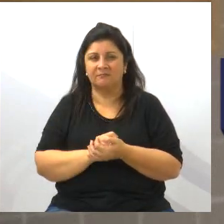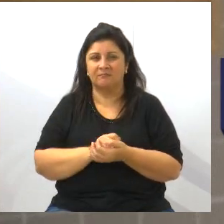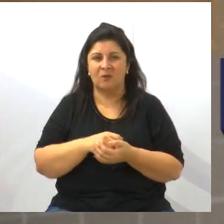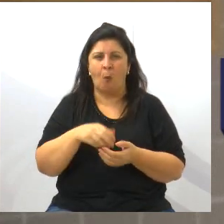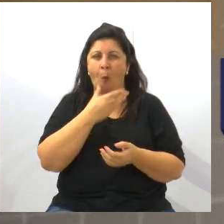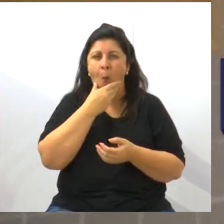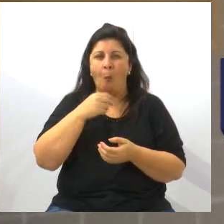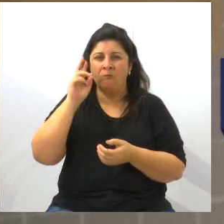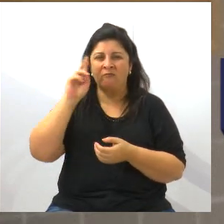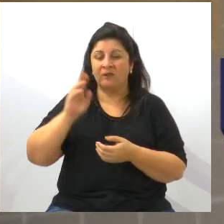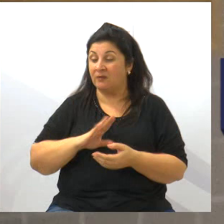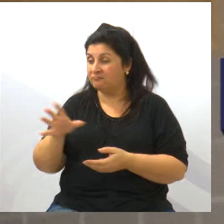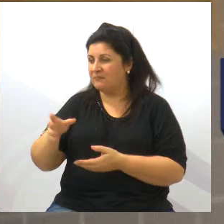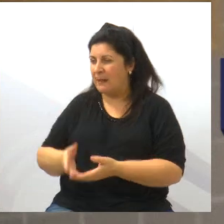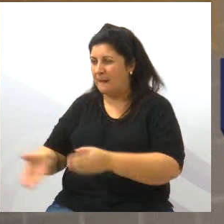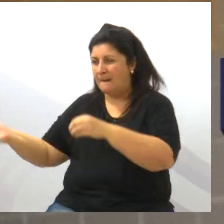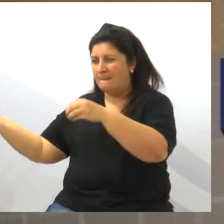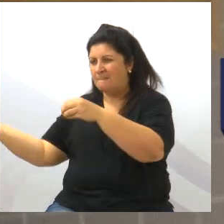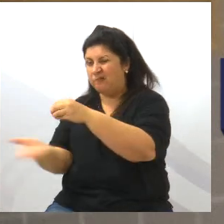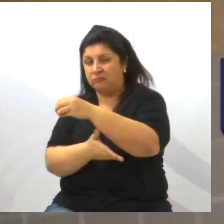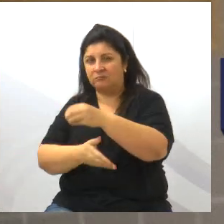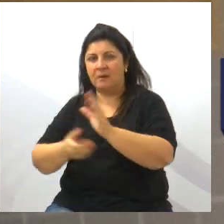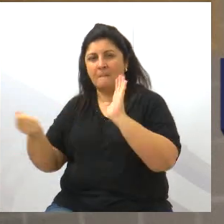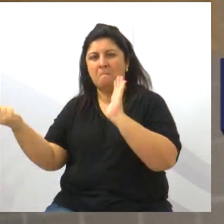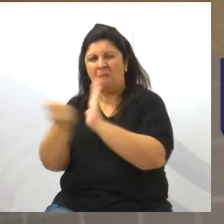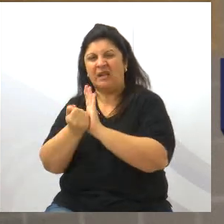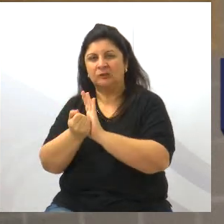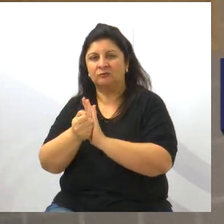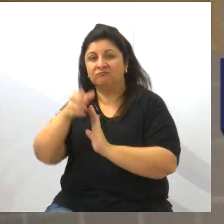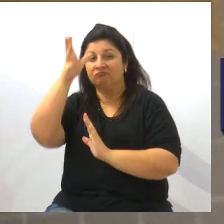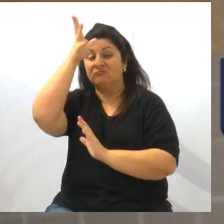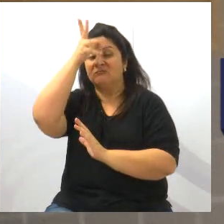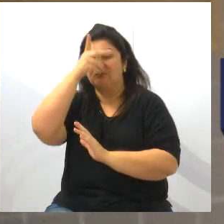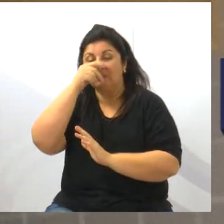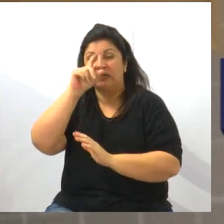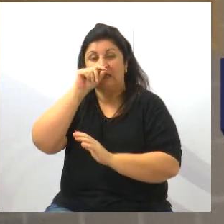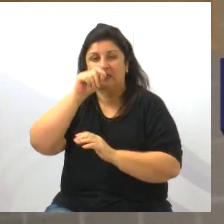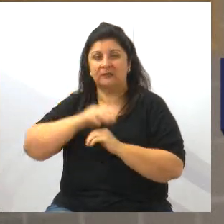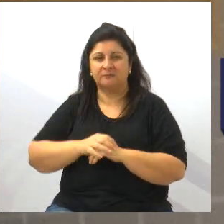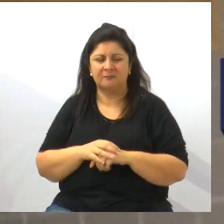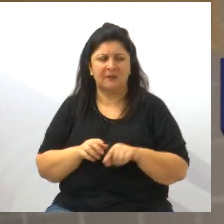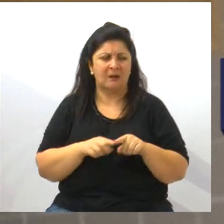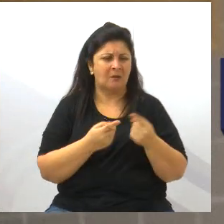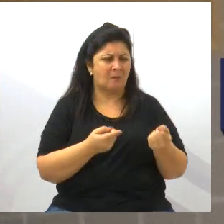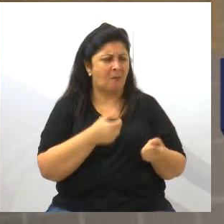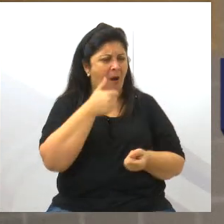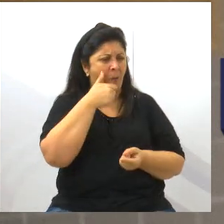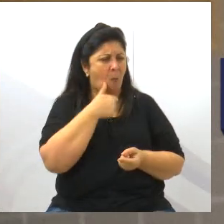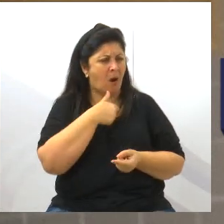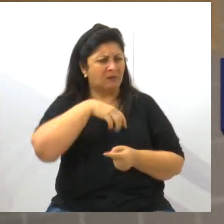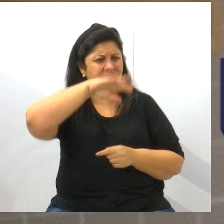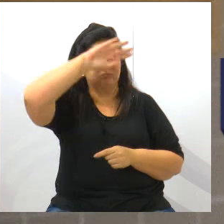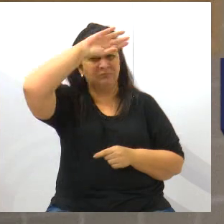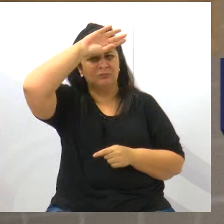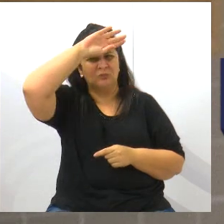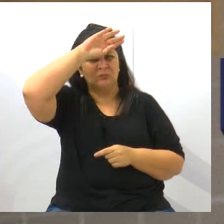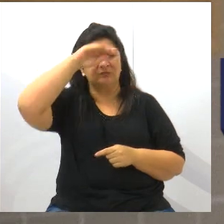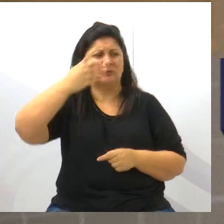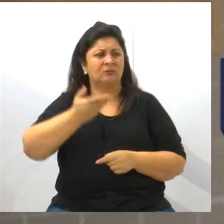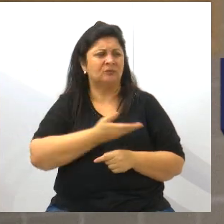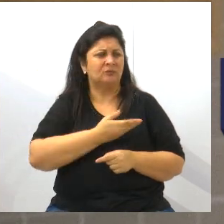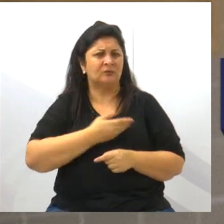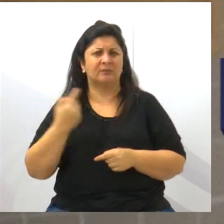foi providenciar o ingrediente principal. Como a doença da mulher continuava, os amigos e os vizinhos